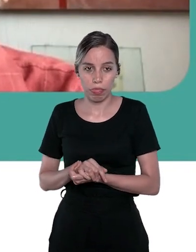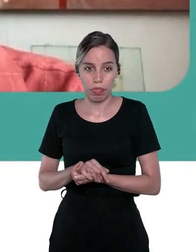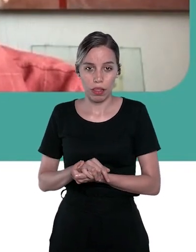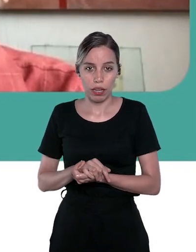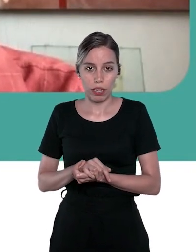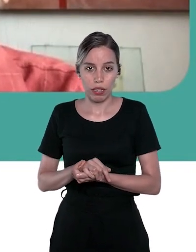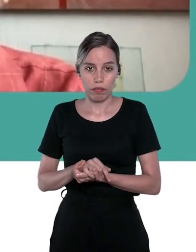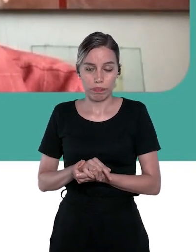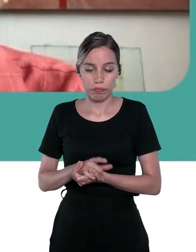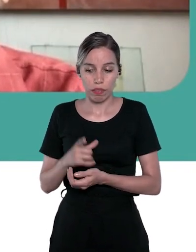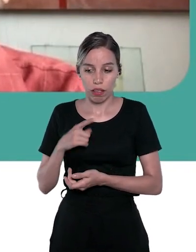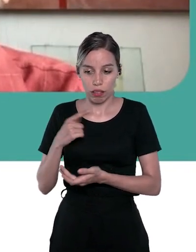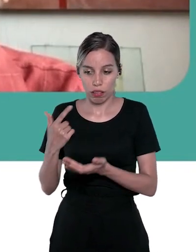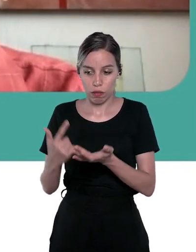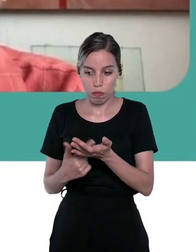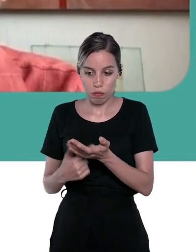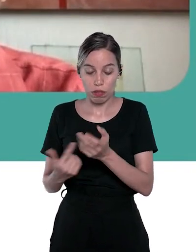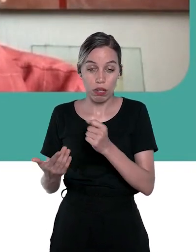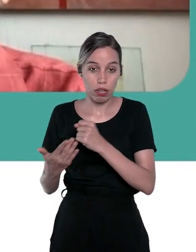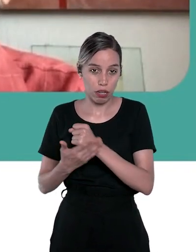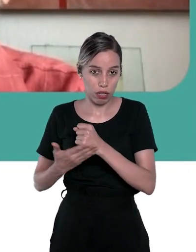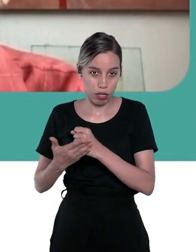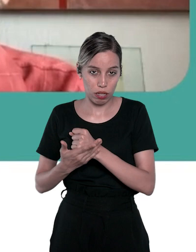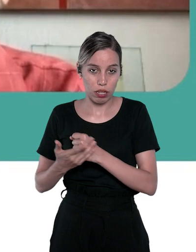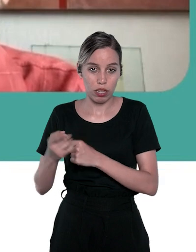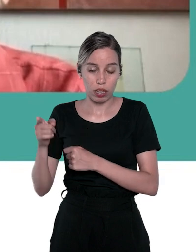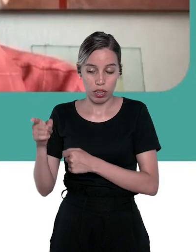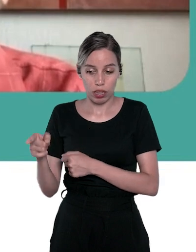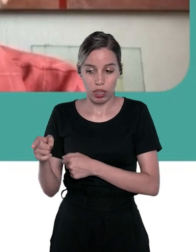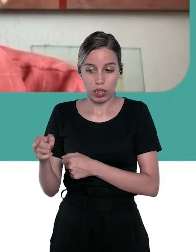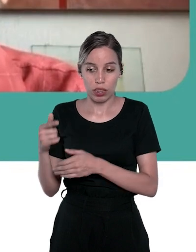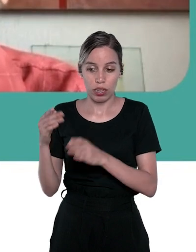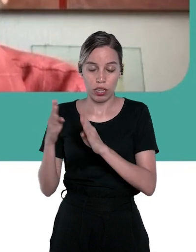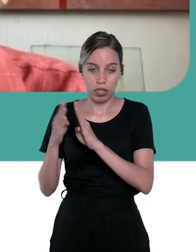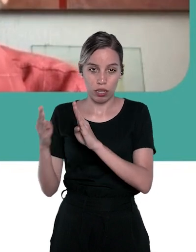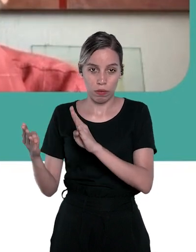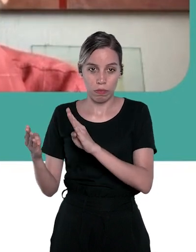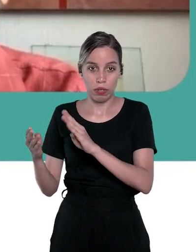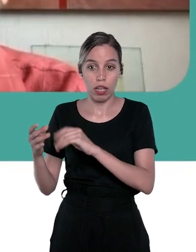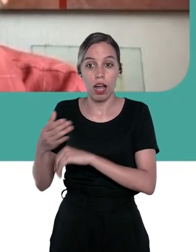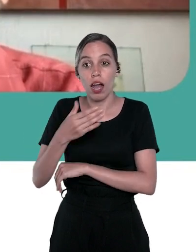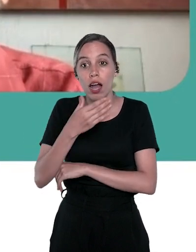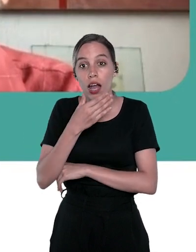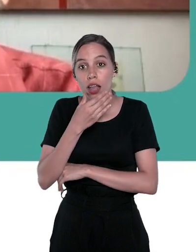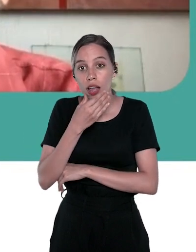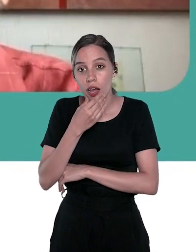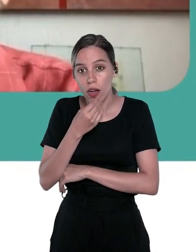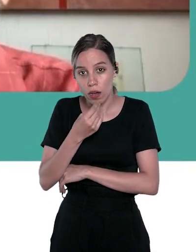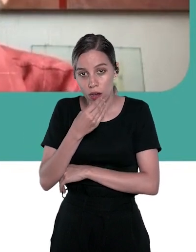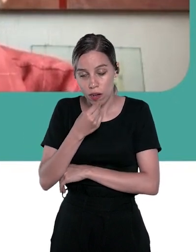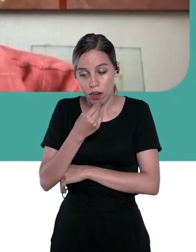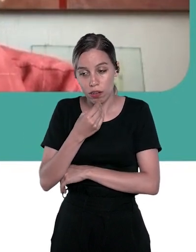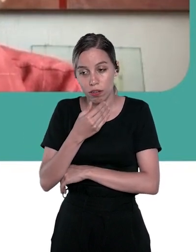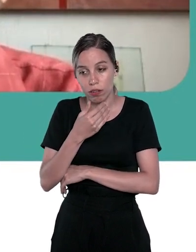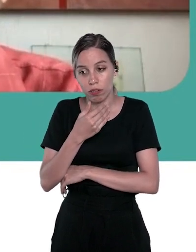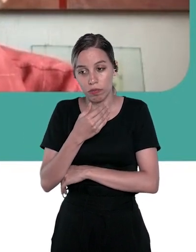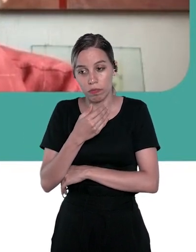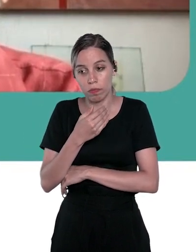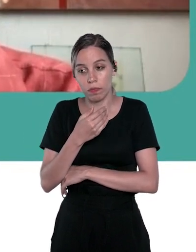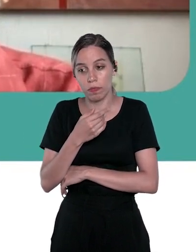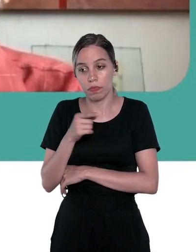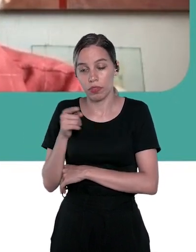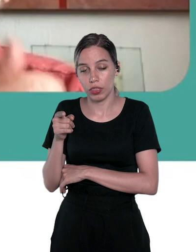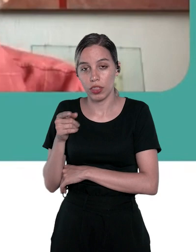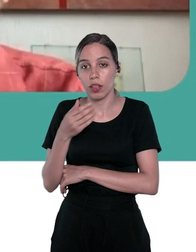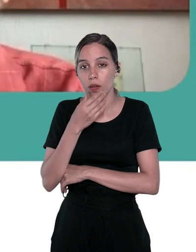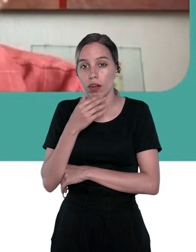e era um estudioso da obra do João Alfonso, né? Fernando